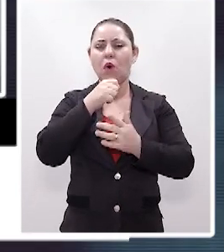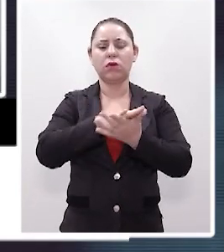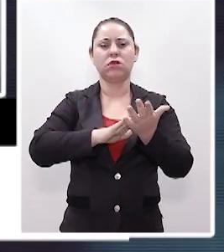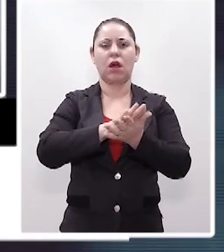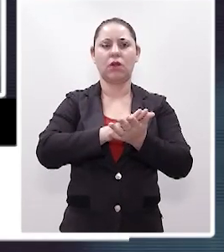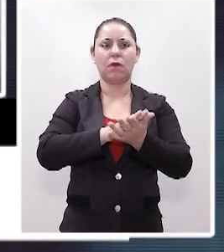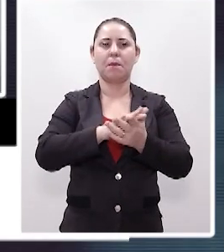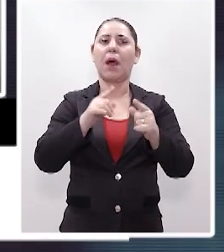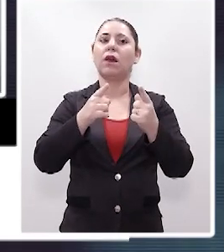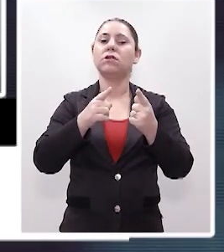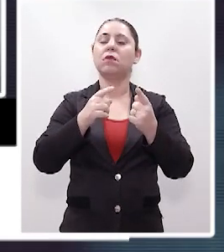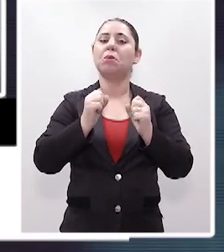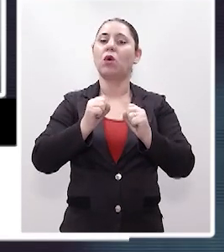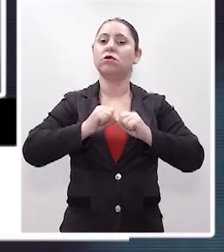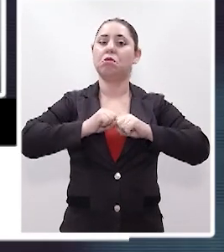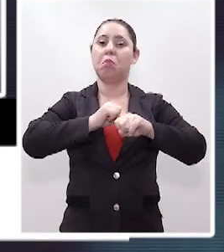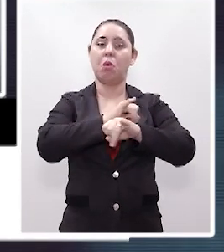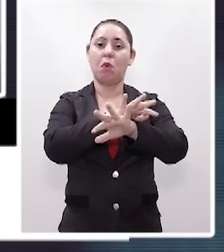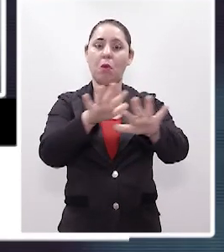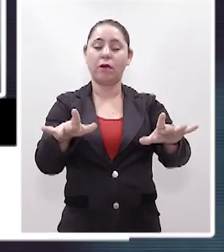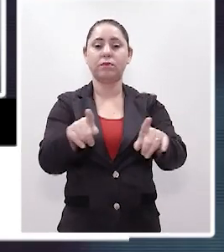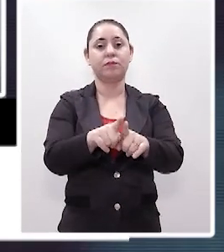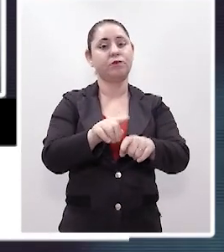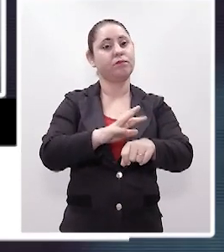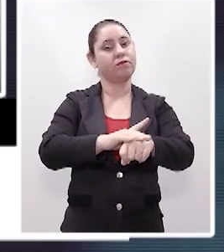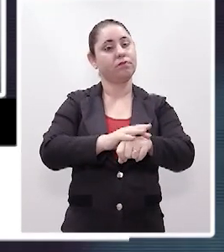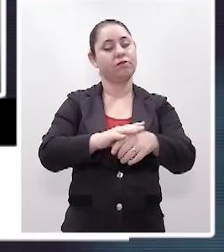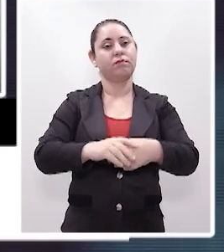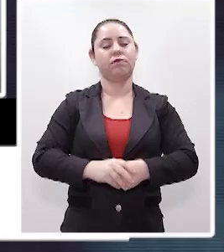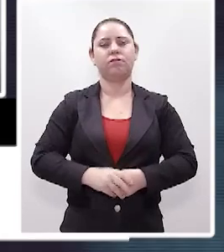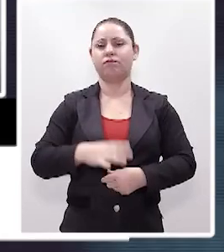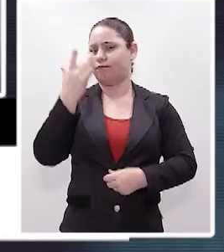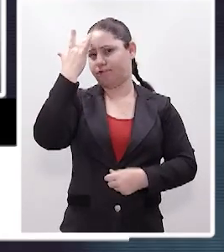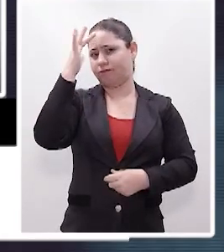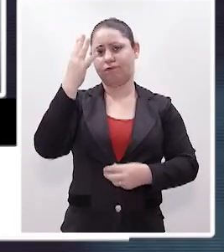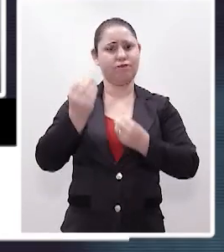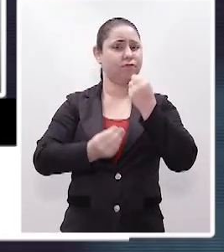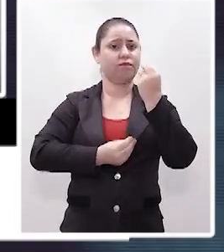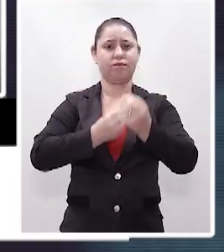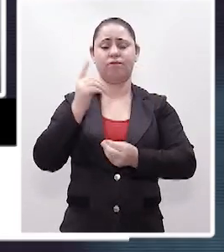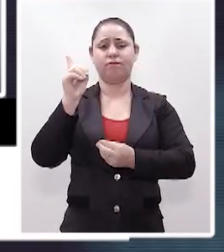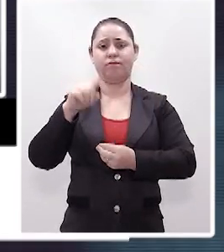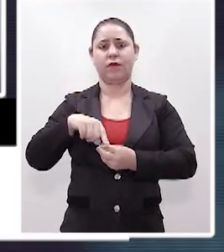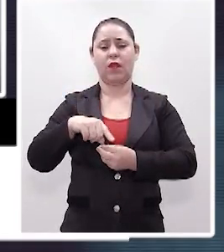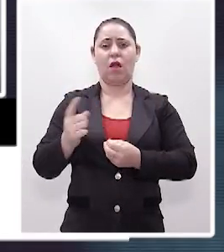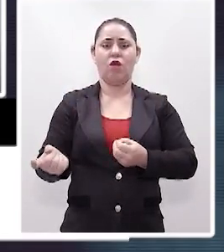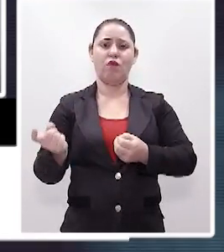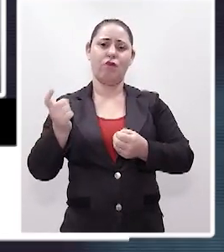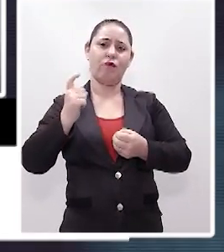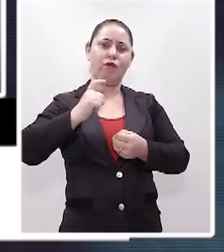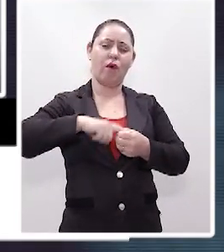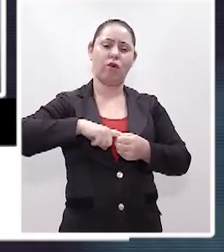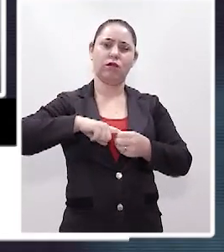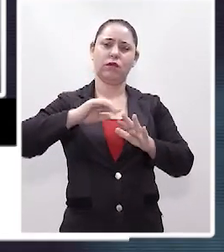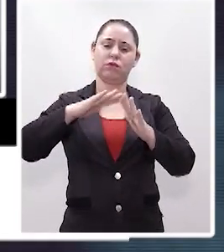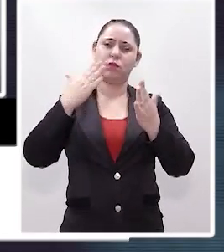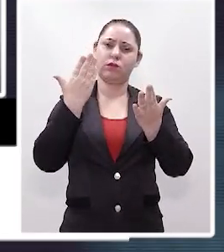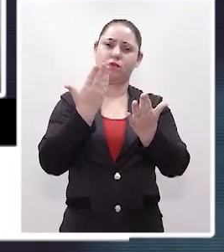podem transmitir também. E não sei como que fica essa questão dessa